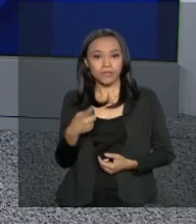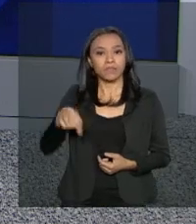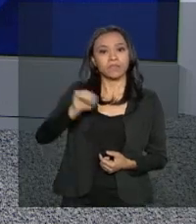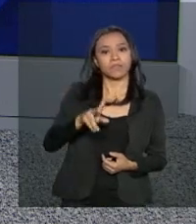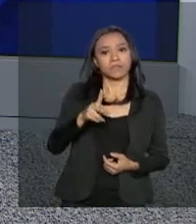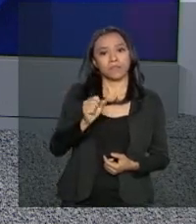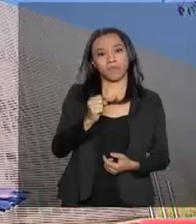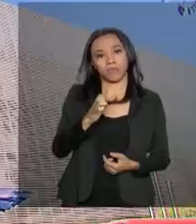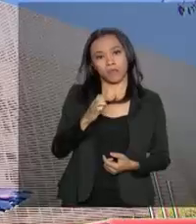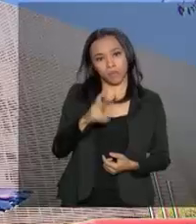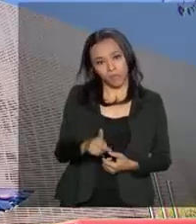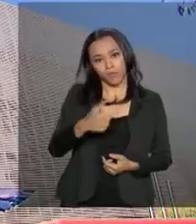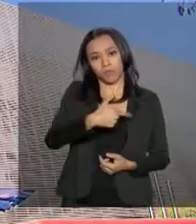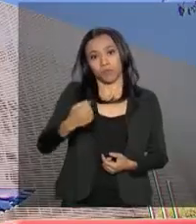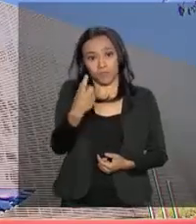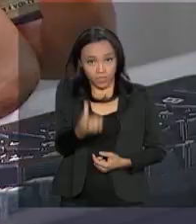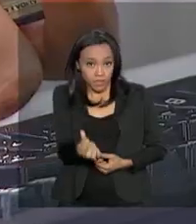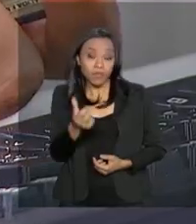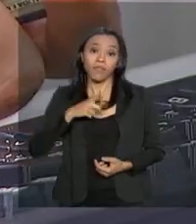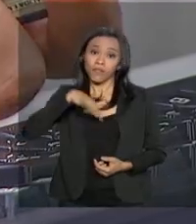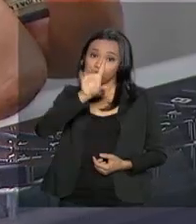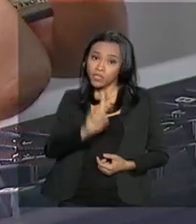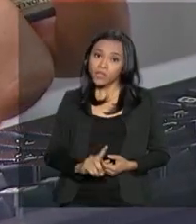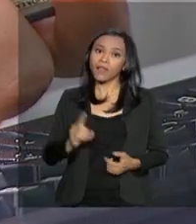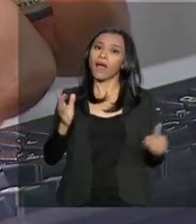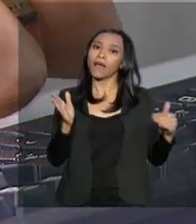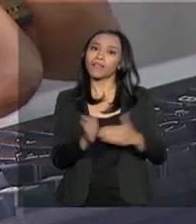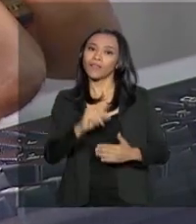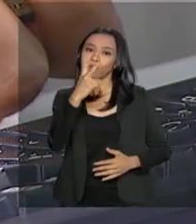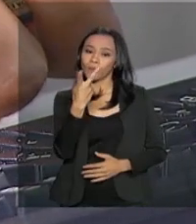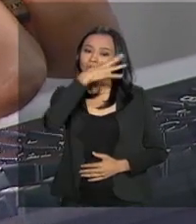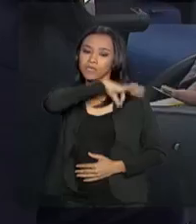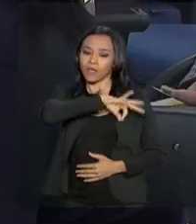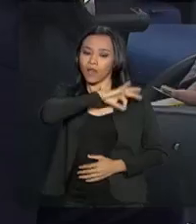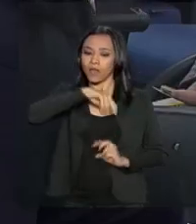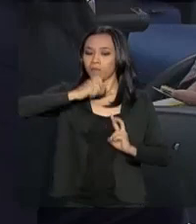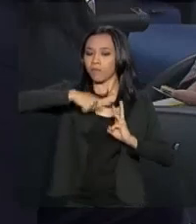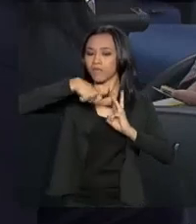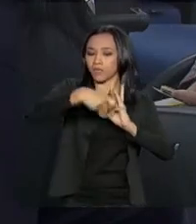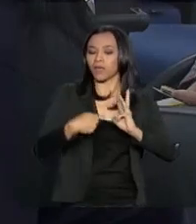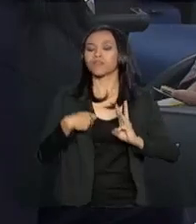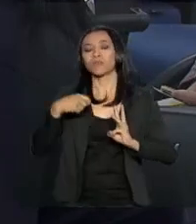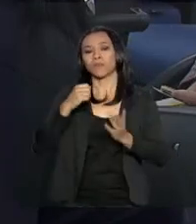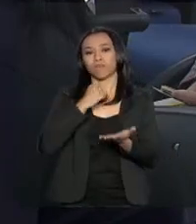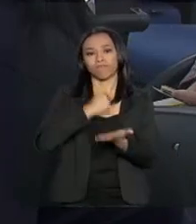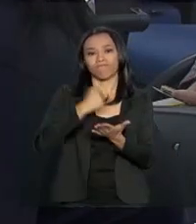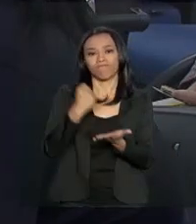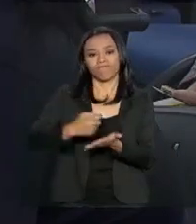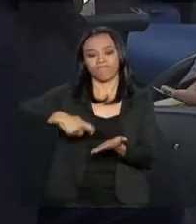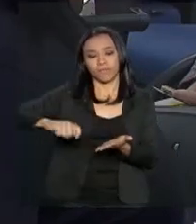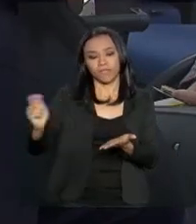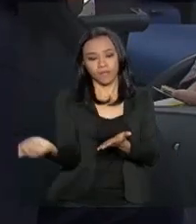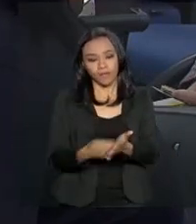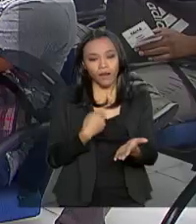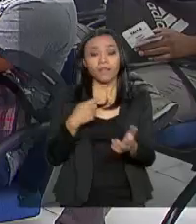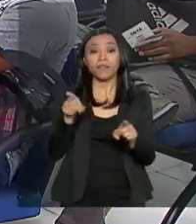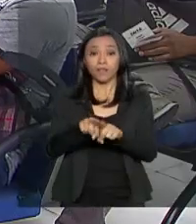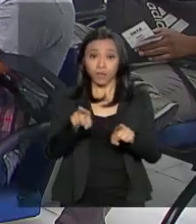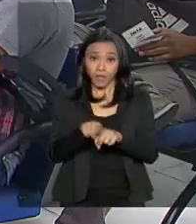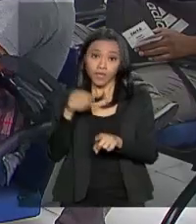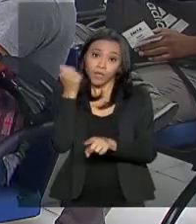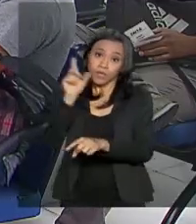têm direito ao abono quem recebeu em média até dois salários mínimos mensais com carteira assinada e exerceu atividade remunerada